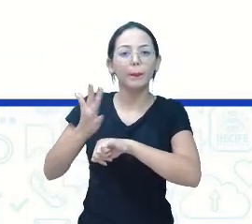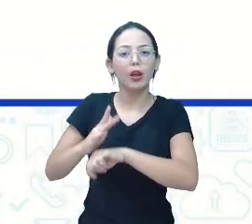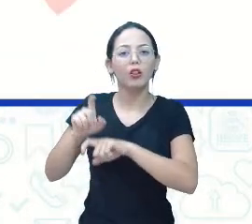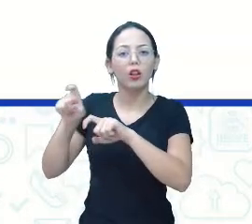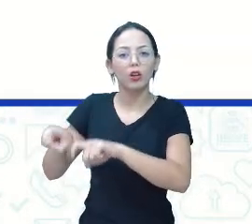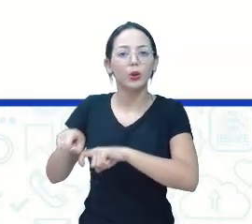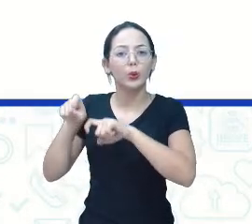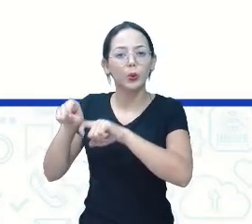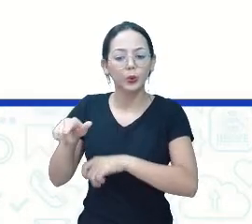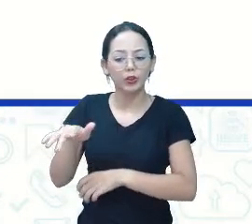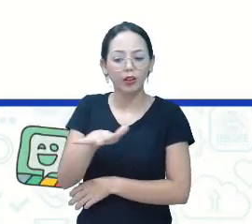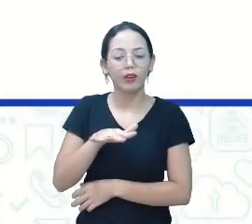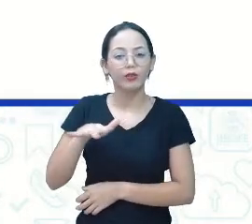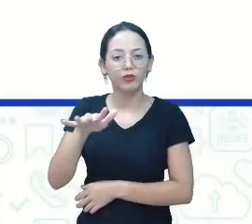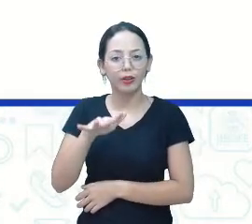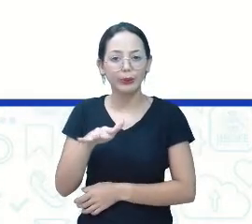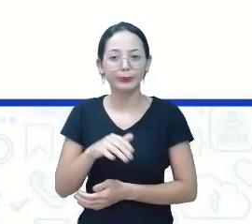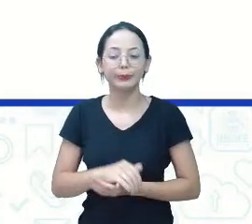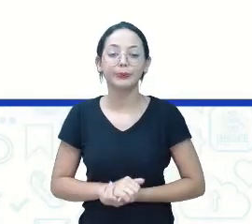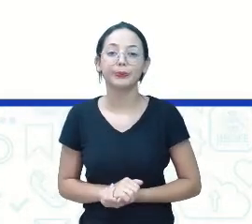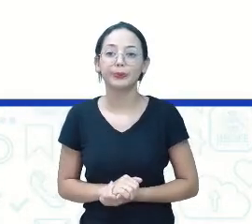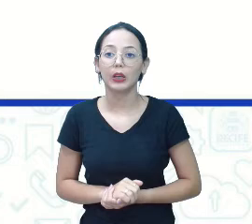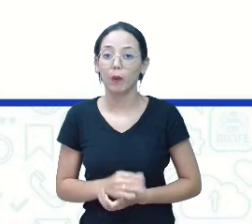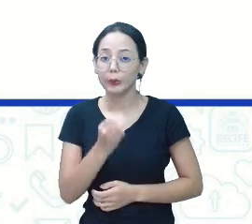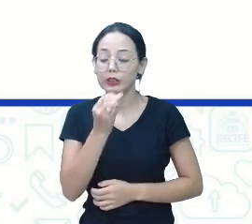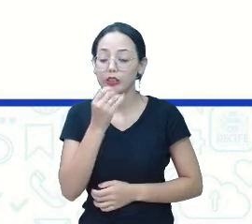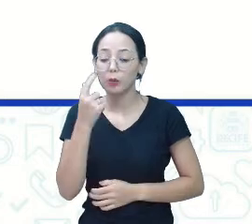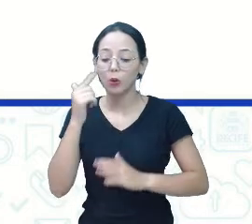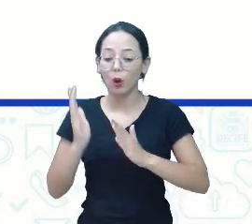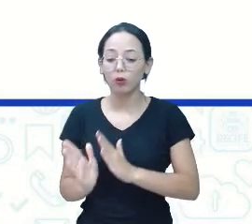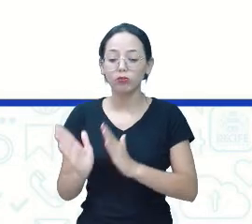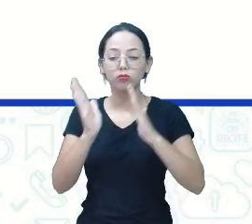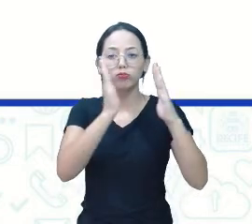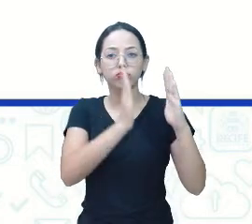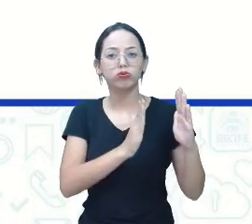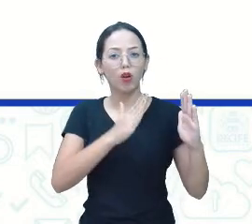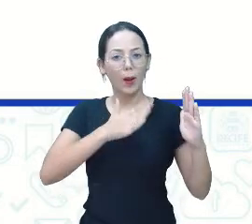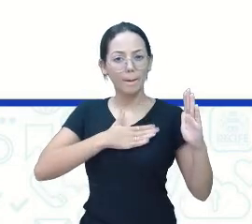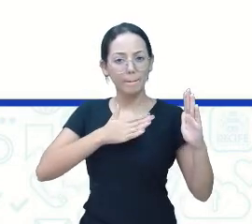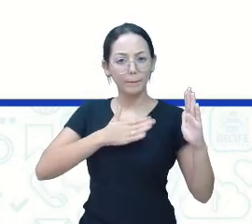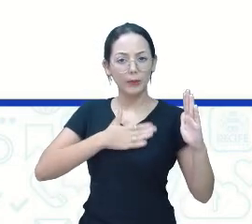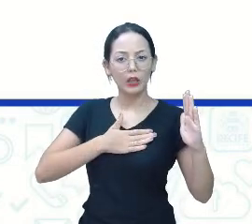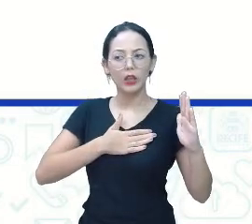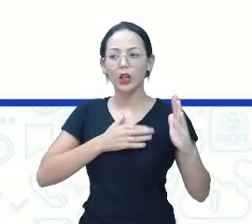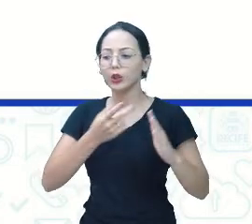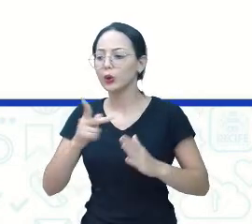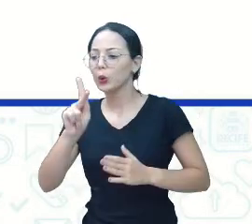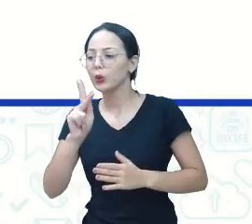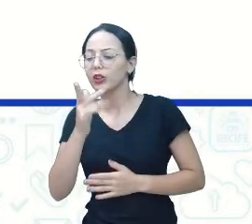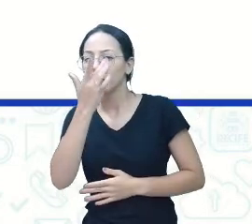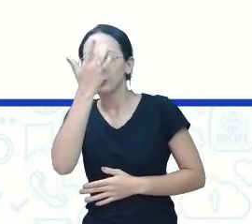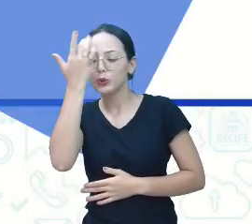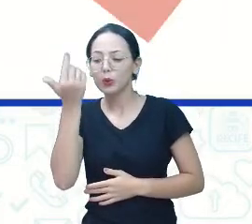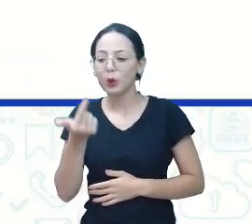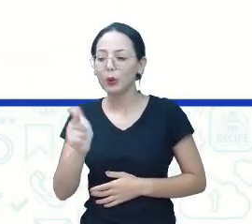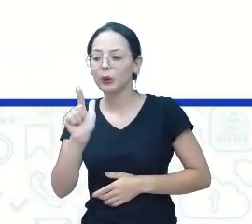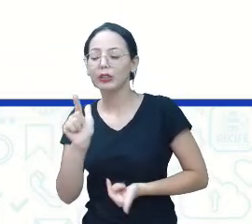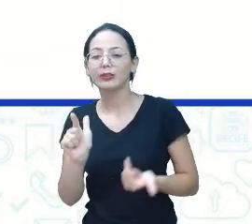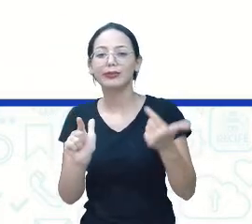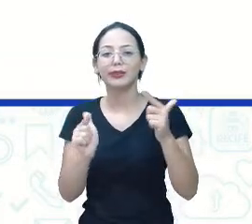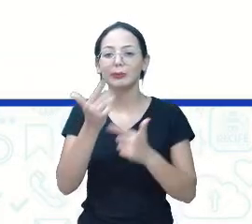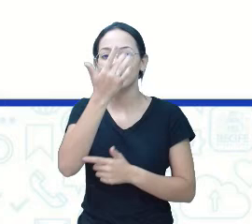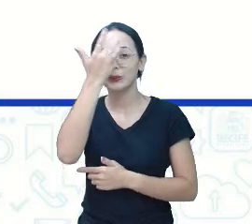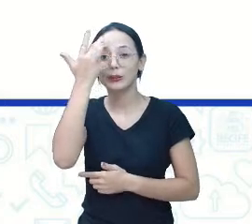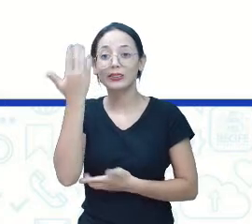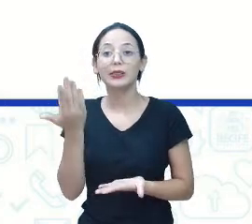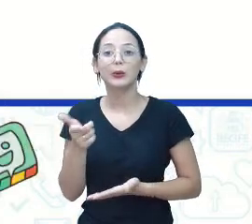naquela região. Vamos supor que aquela outra parte ali seja minha, aquela outra ali seja de outra pessoa. Então dá para entender mais ou